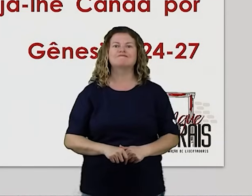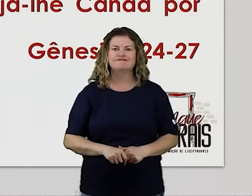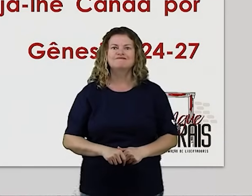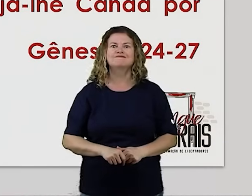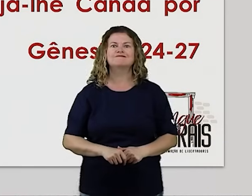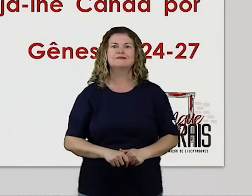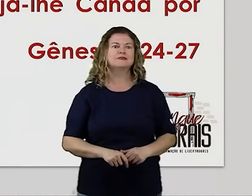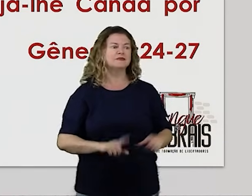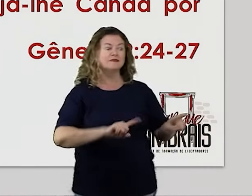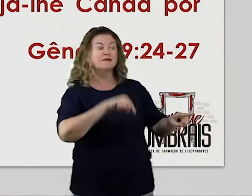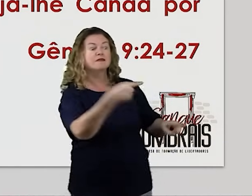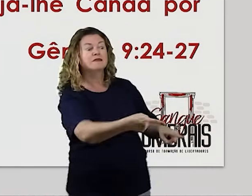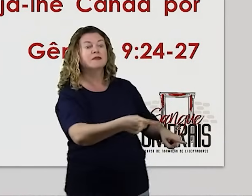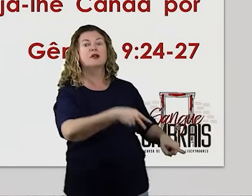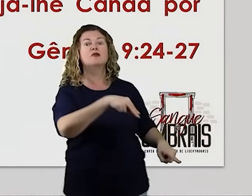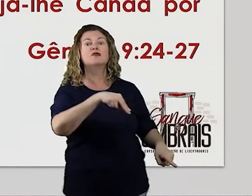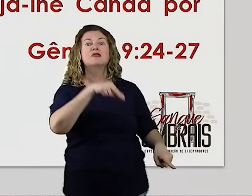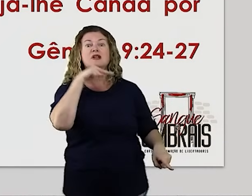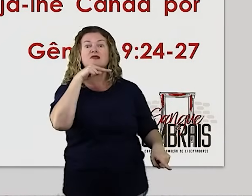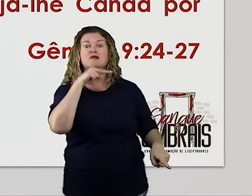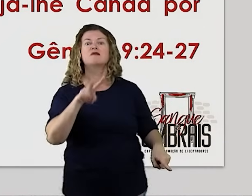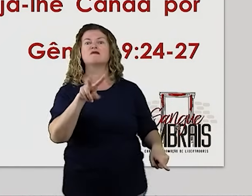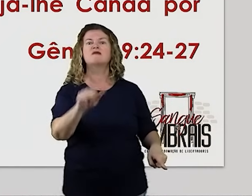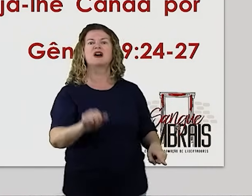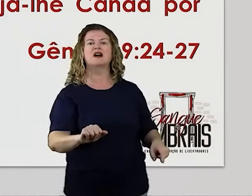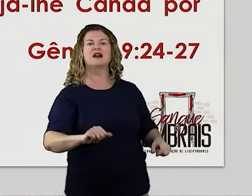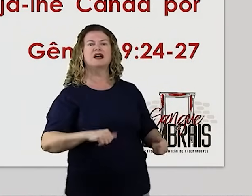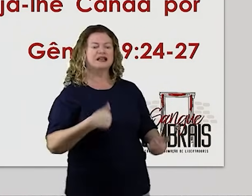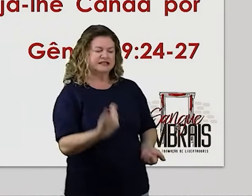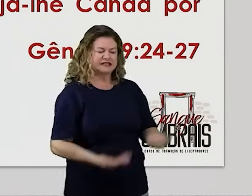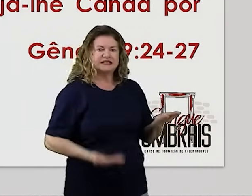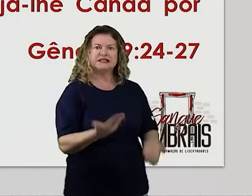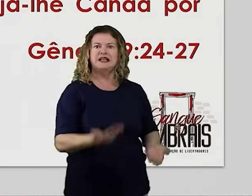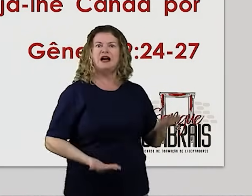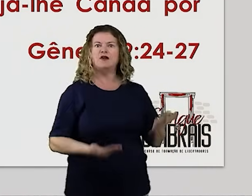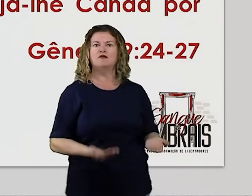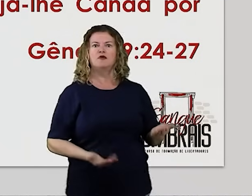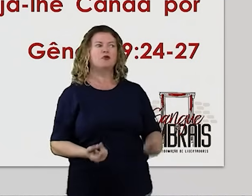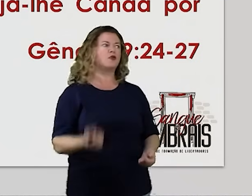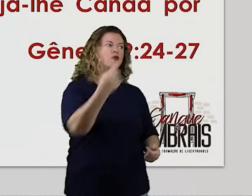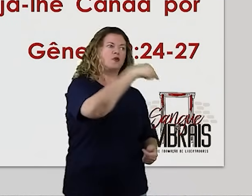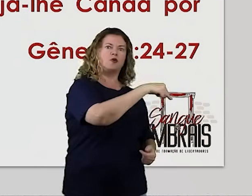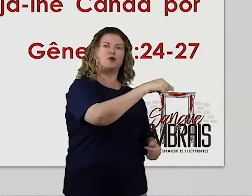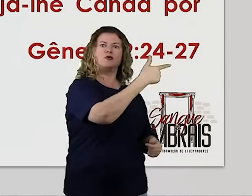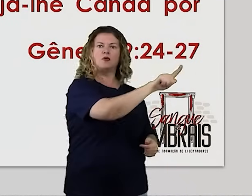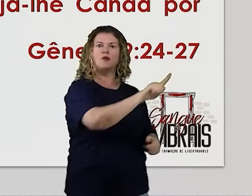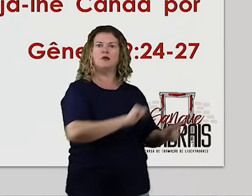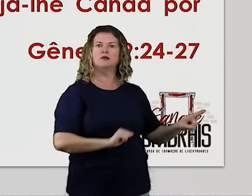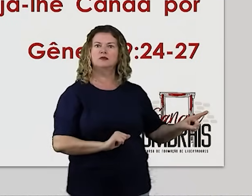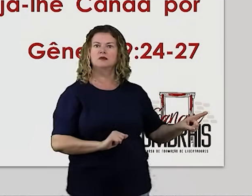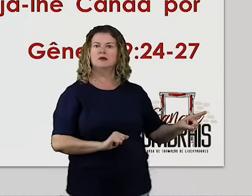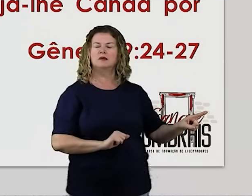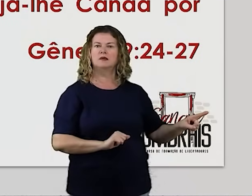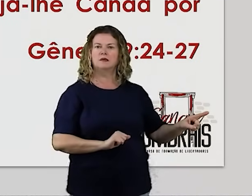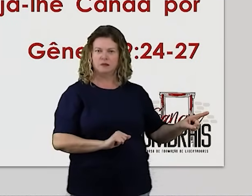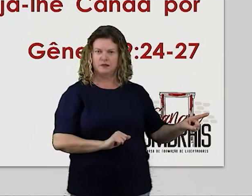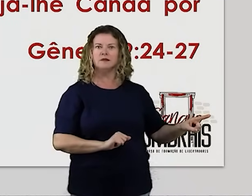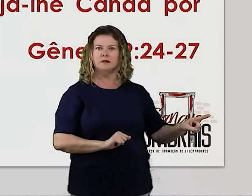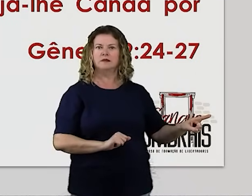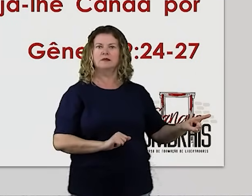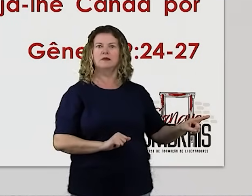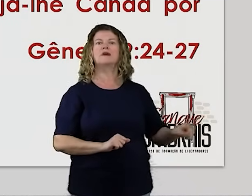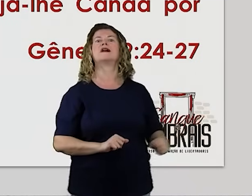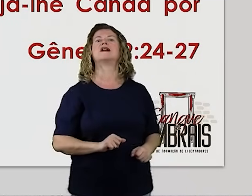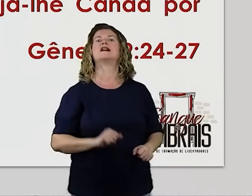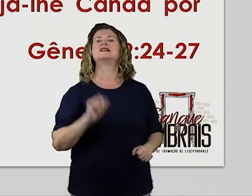lhe Canaã por servo alargue Deus a Javé e habite nas terras de 100 seja e